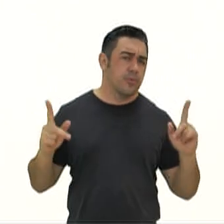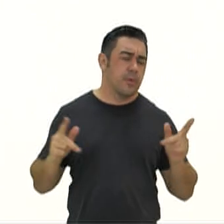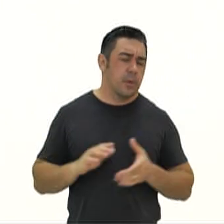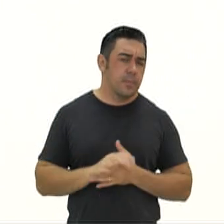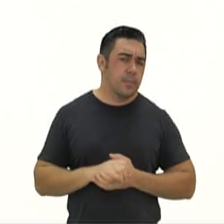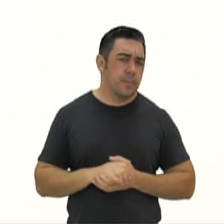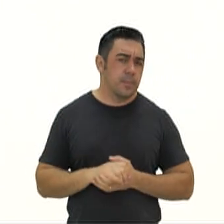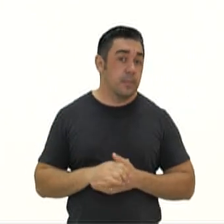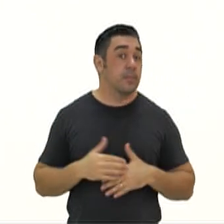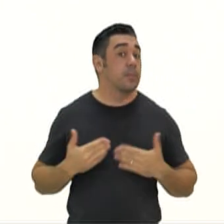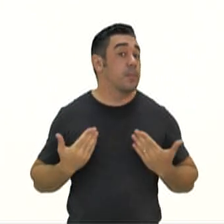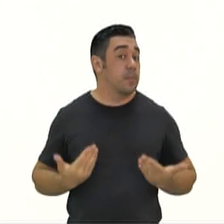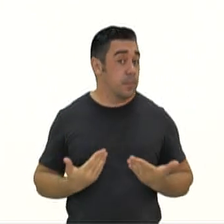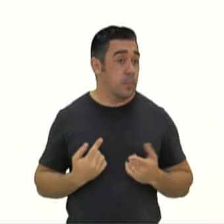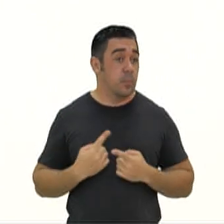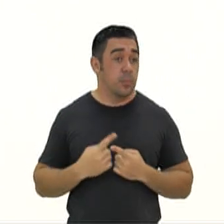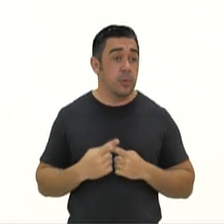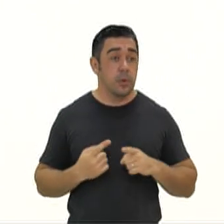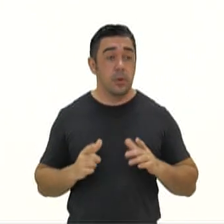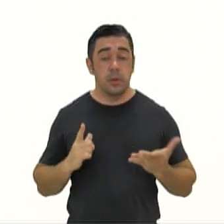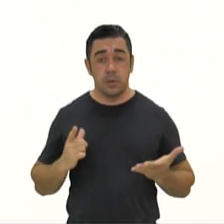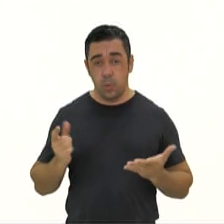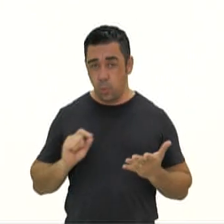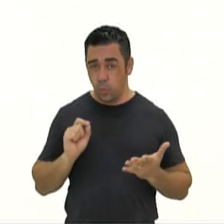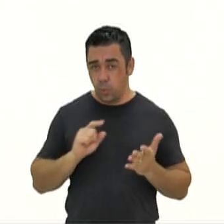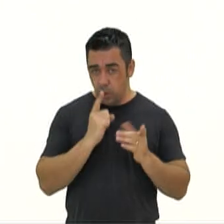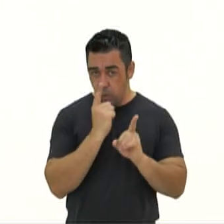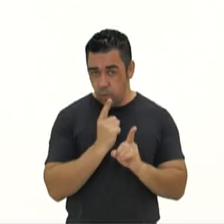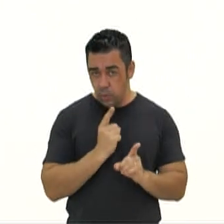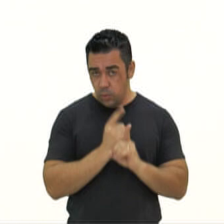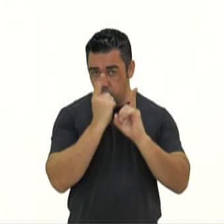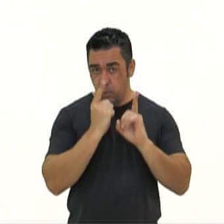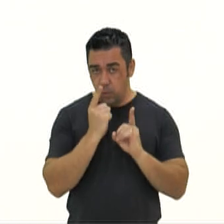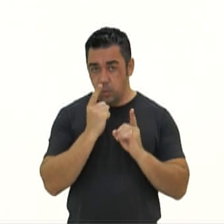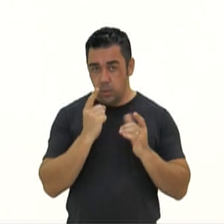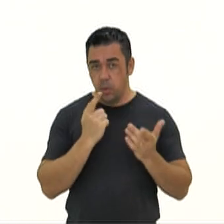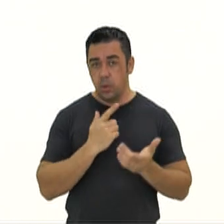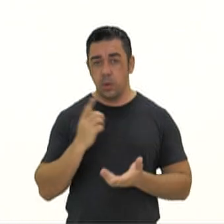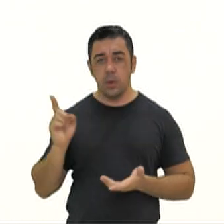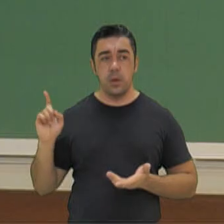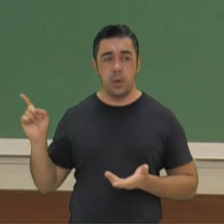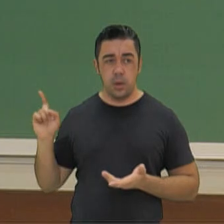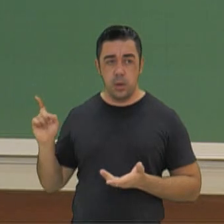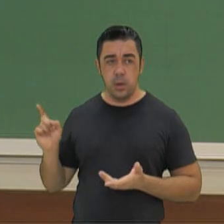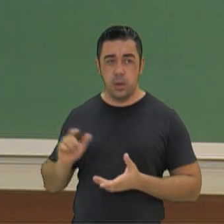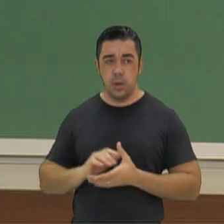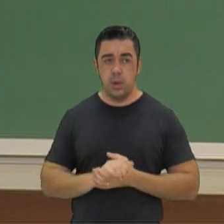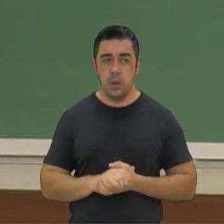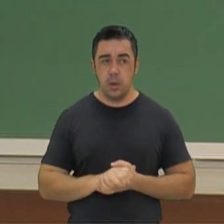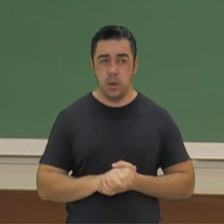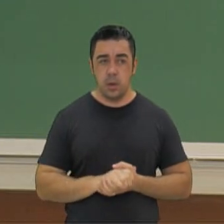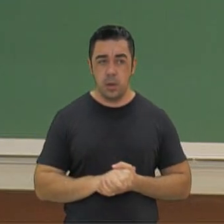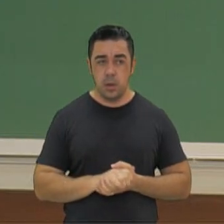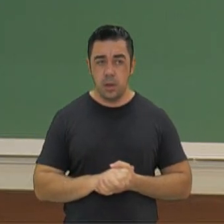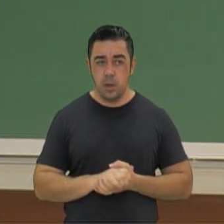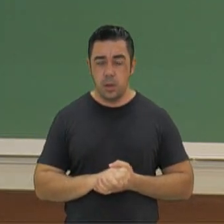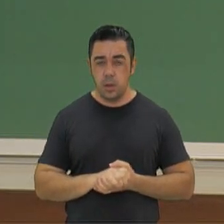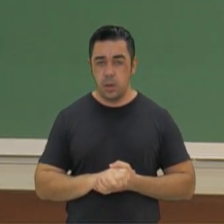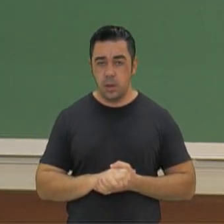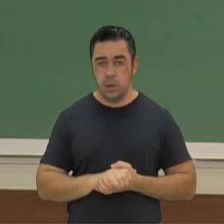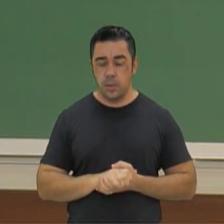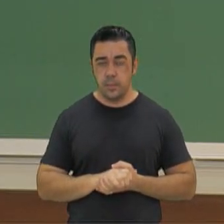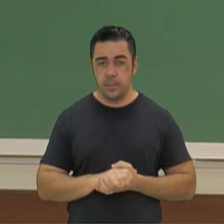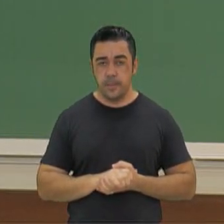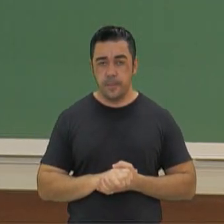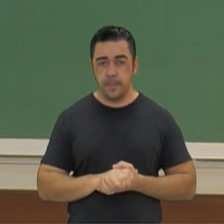tamanho? Ora, aqui nós temos um Sherlock Holmes, como diria meu conterrâneo Afonso Padilha, que também é de Pinhais, morou em Pinhais assim